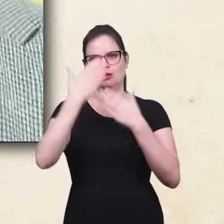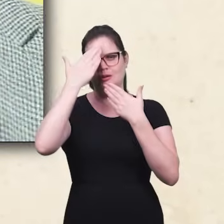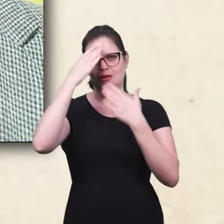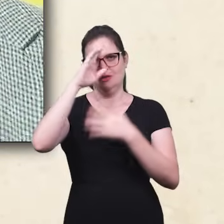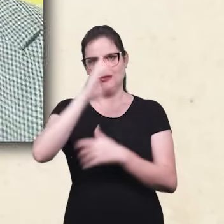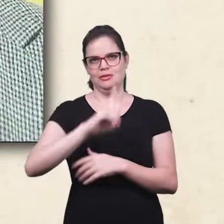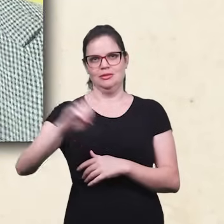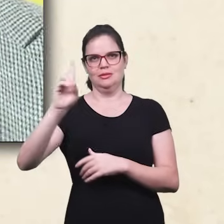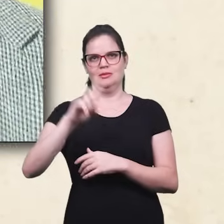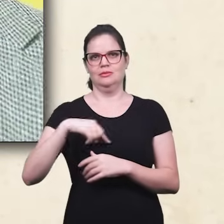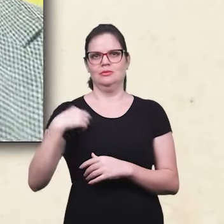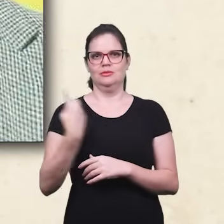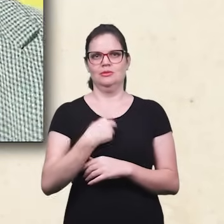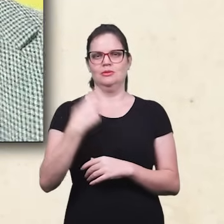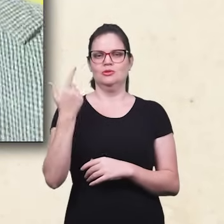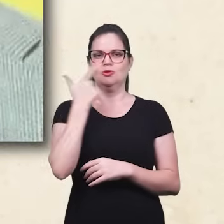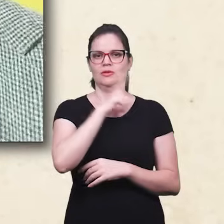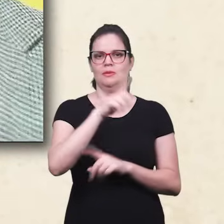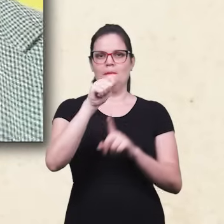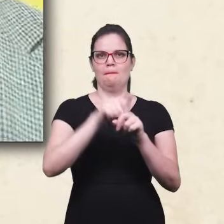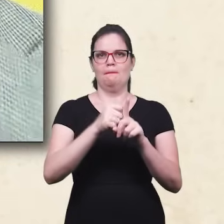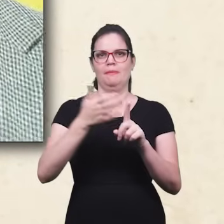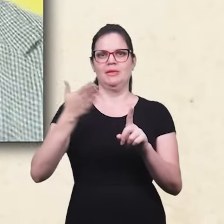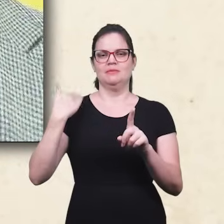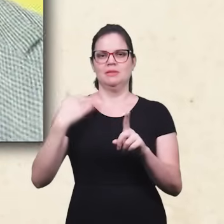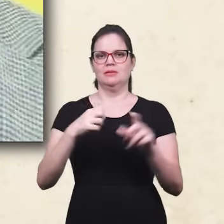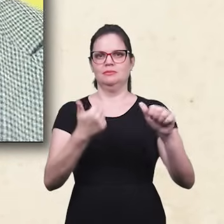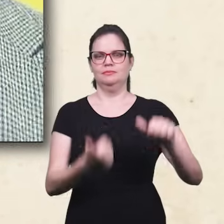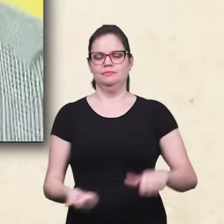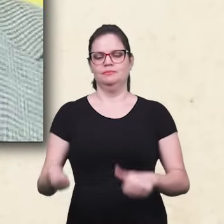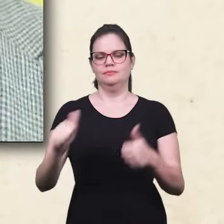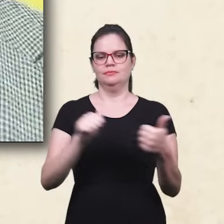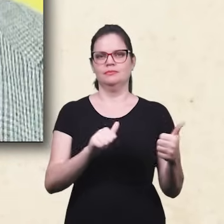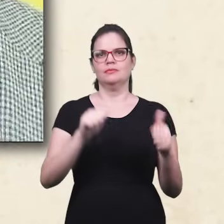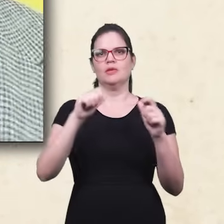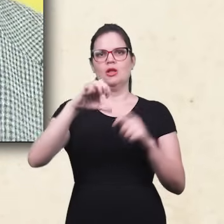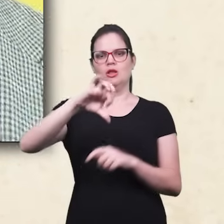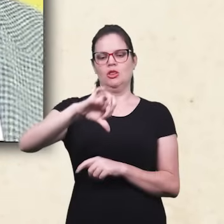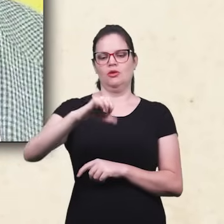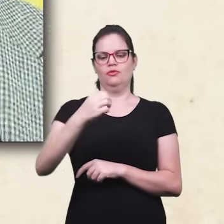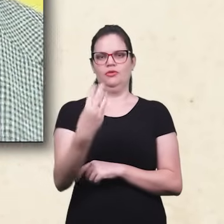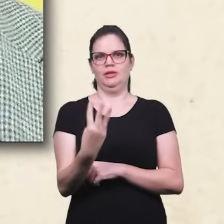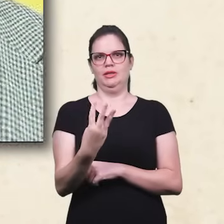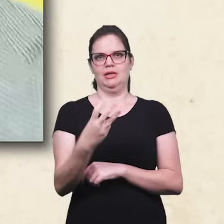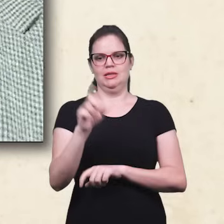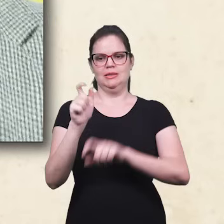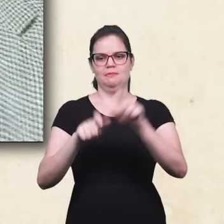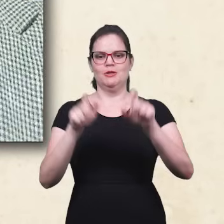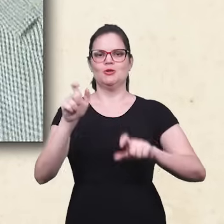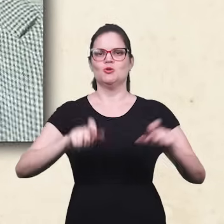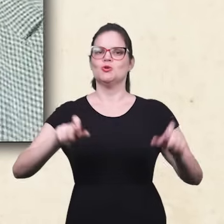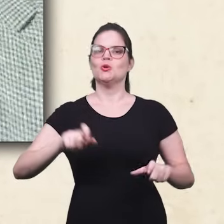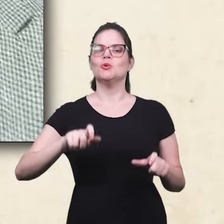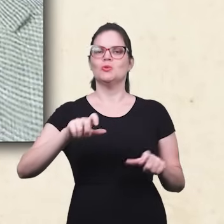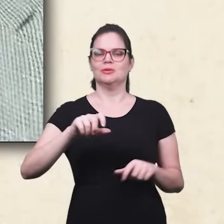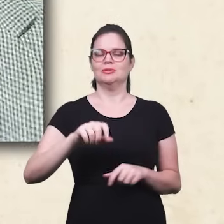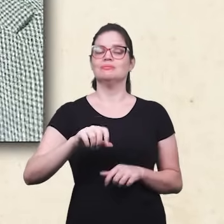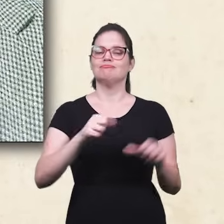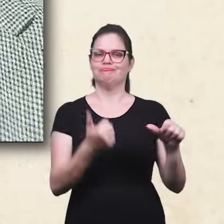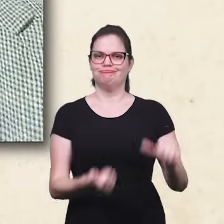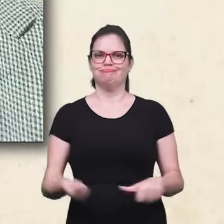Deus conseguimos no mês passado batizar por volta de 93